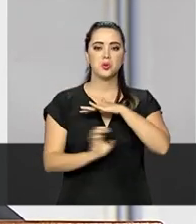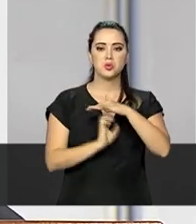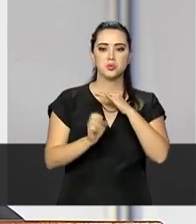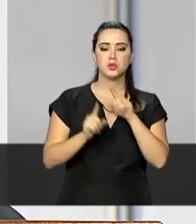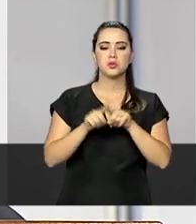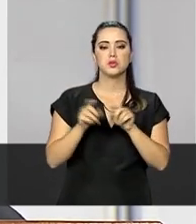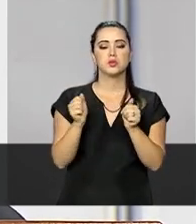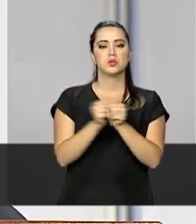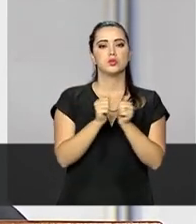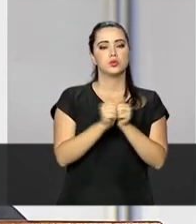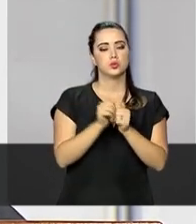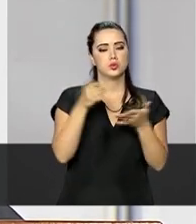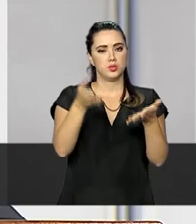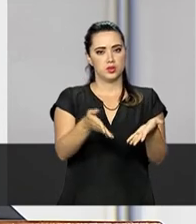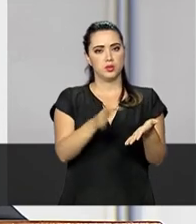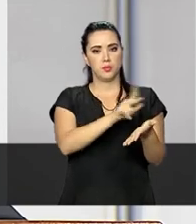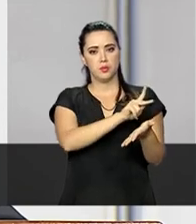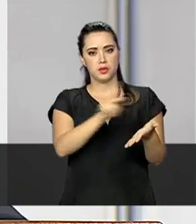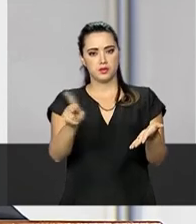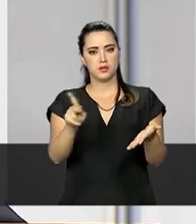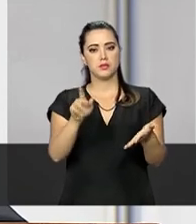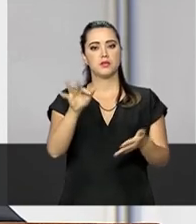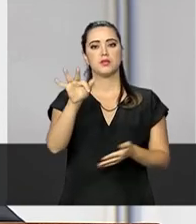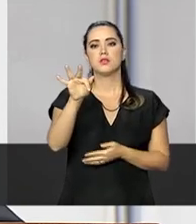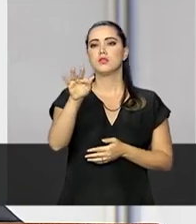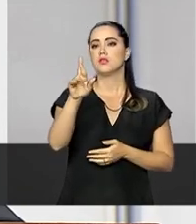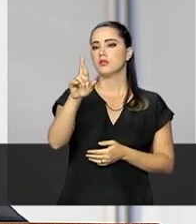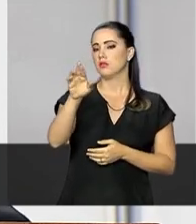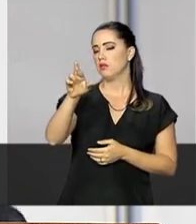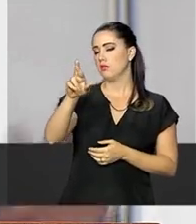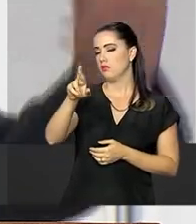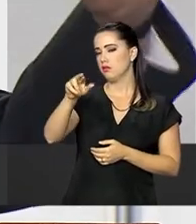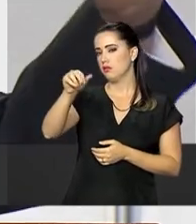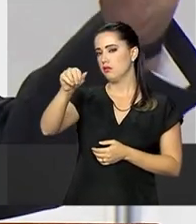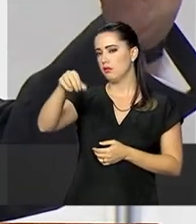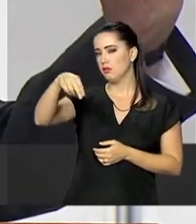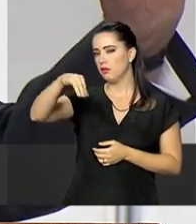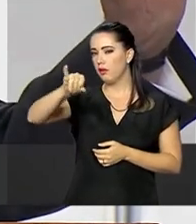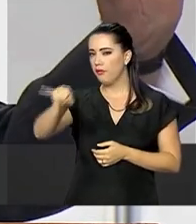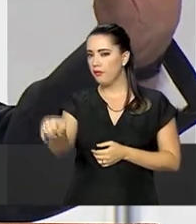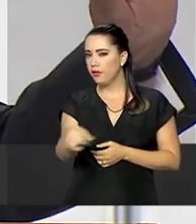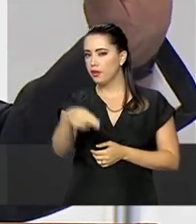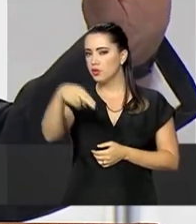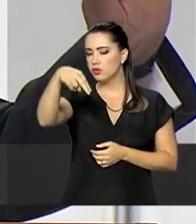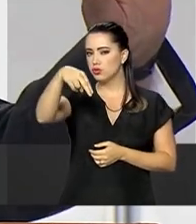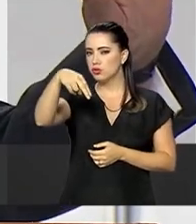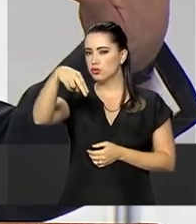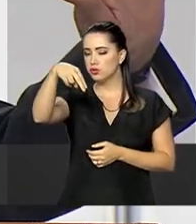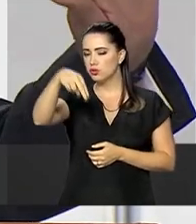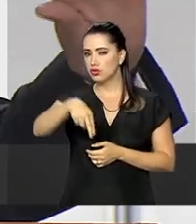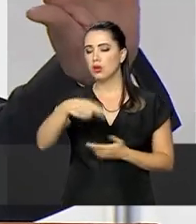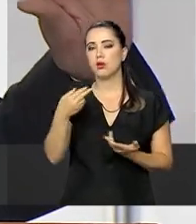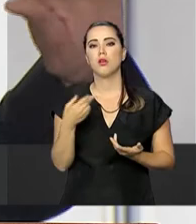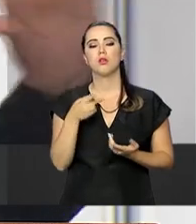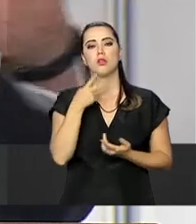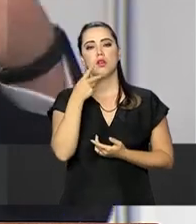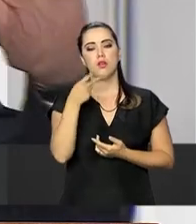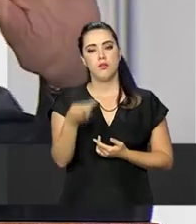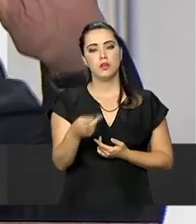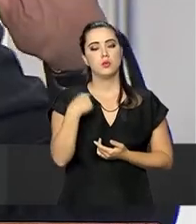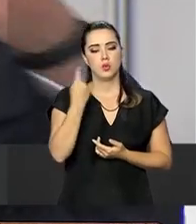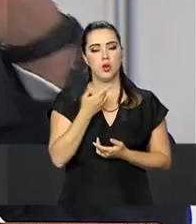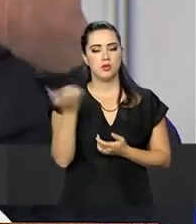comigo presidente da firjan da federação das indústrias do rio de janeiro dizendo a nós estamos dispostos até a a a